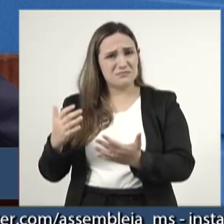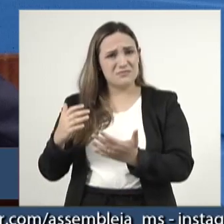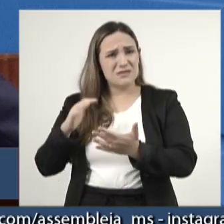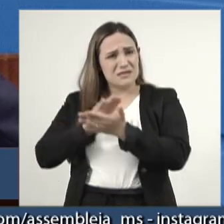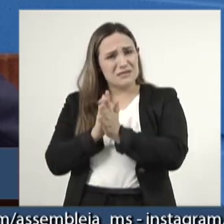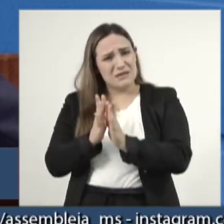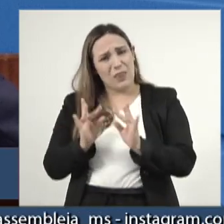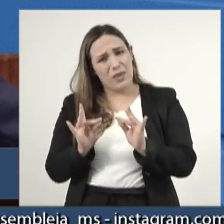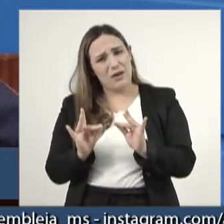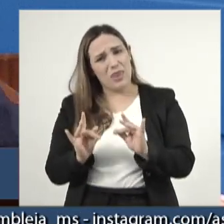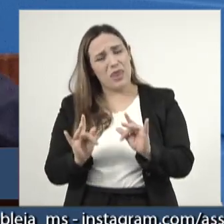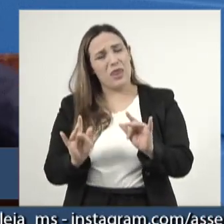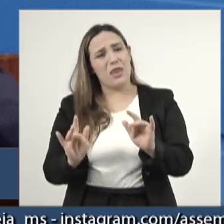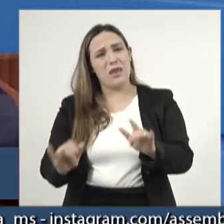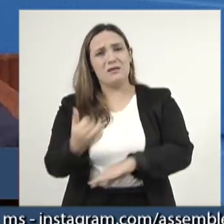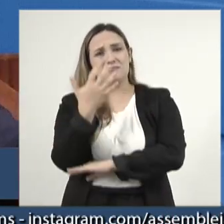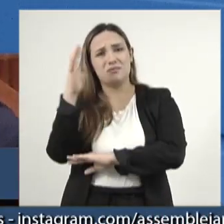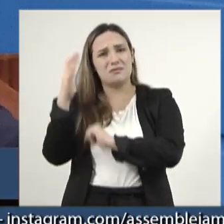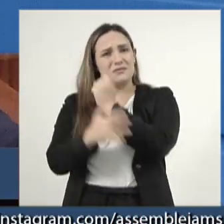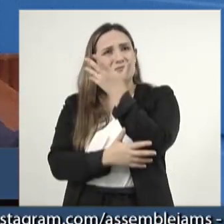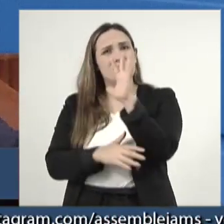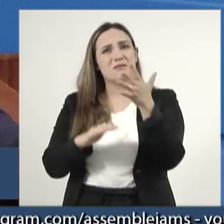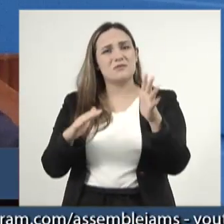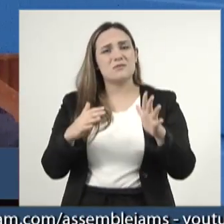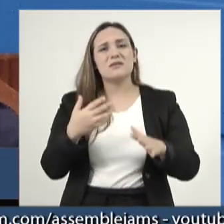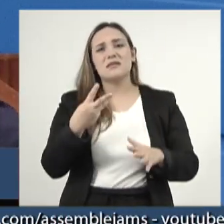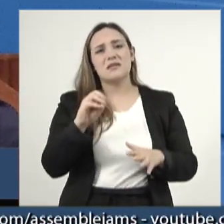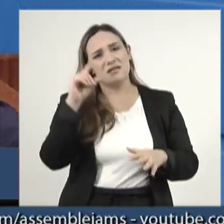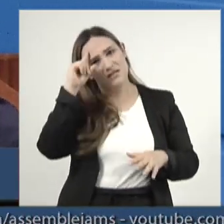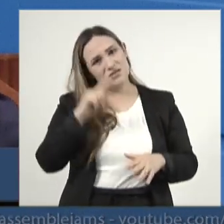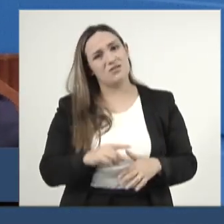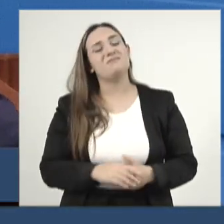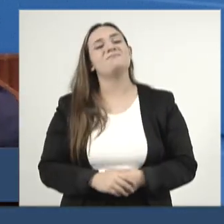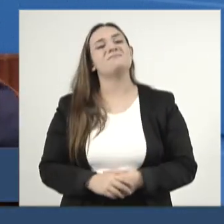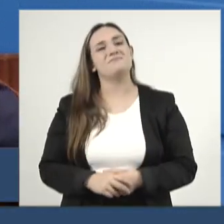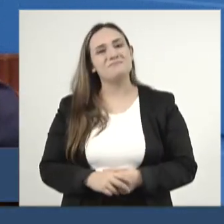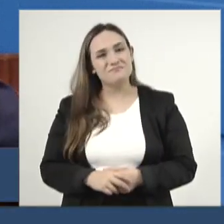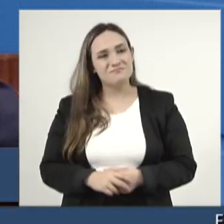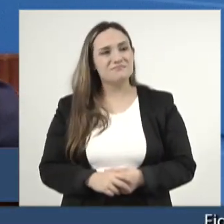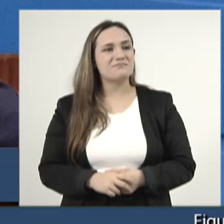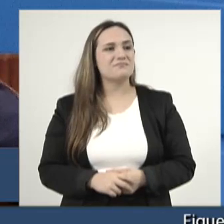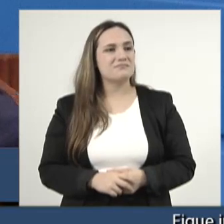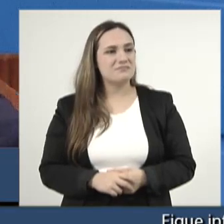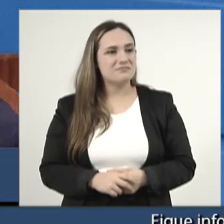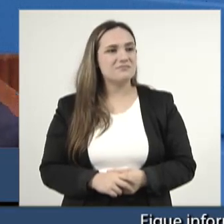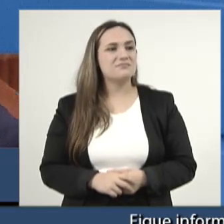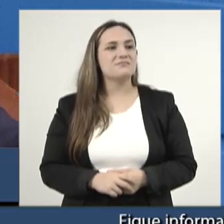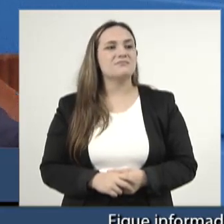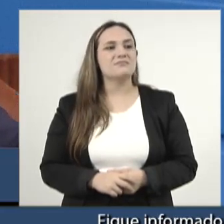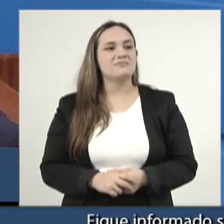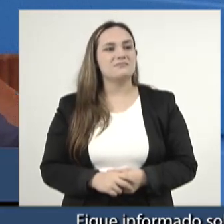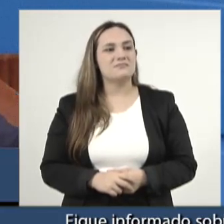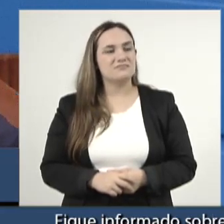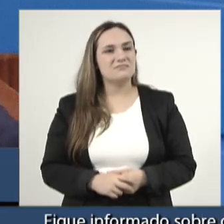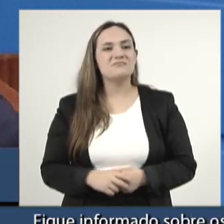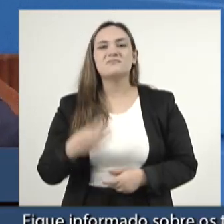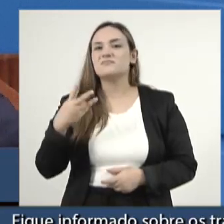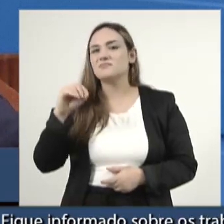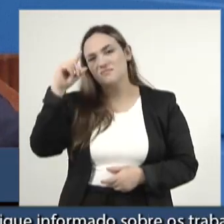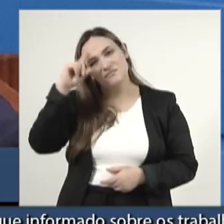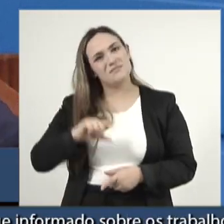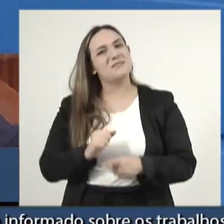a vegetação em mais de 30 dias. Olha só, mais de 30 dias